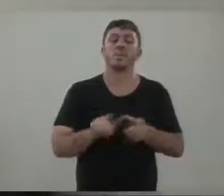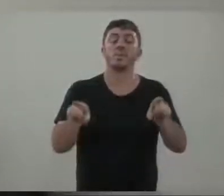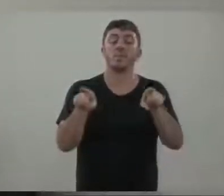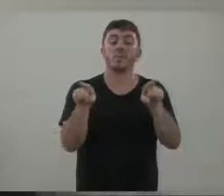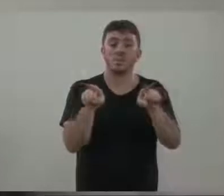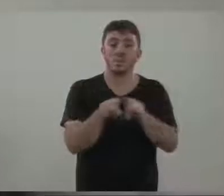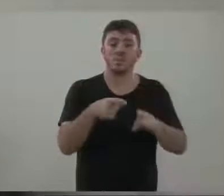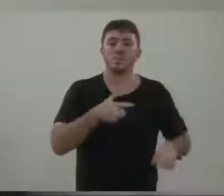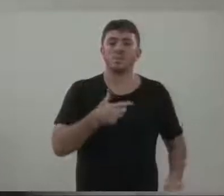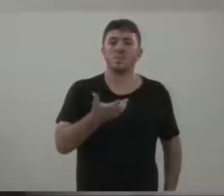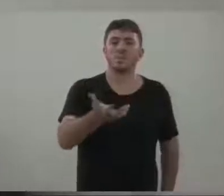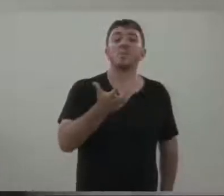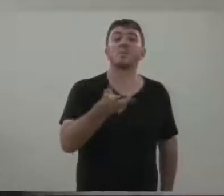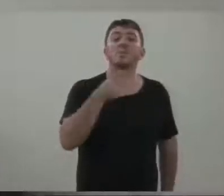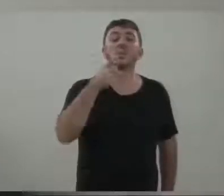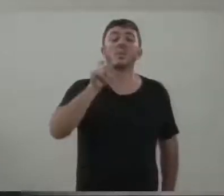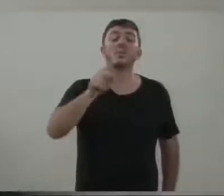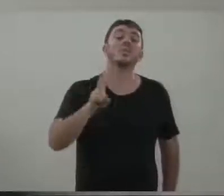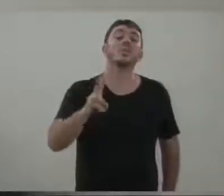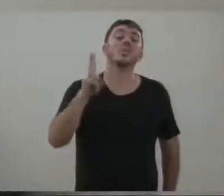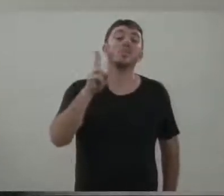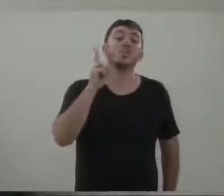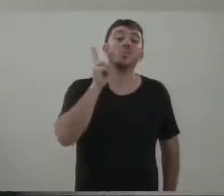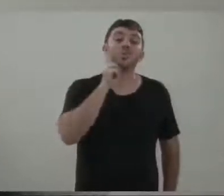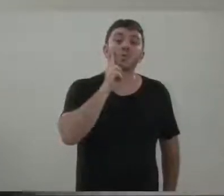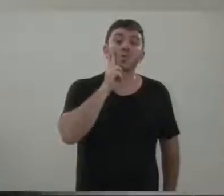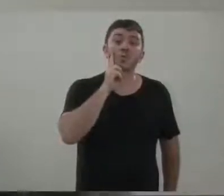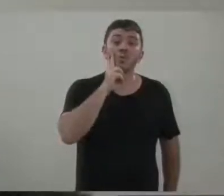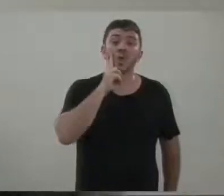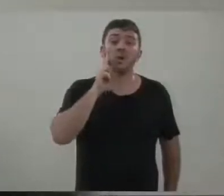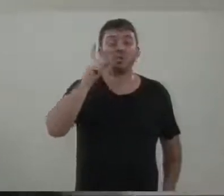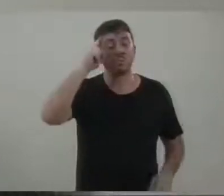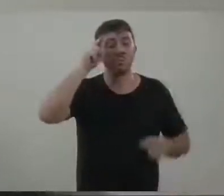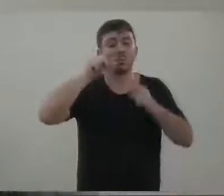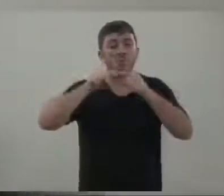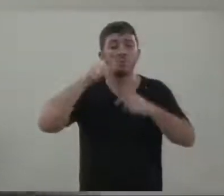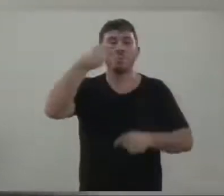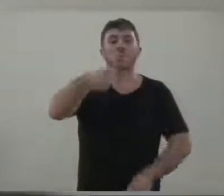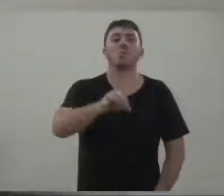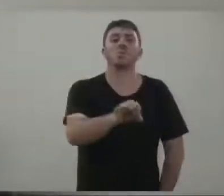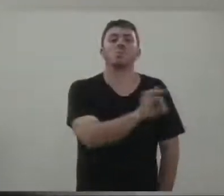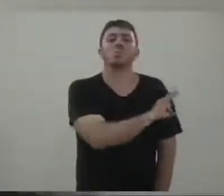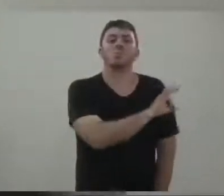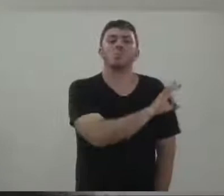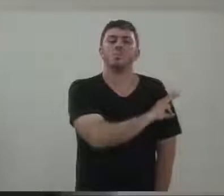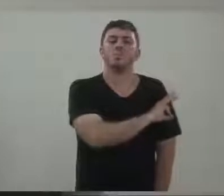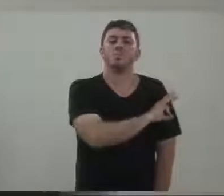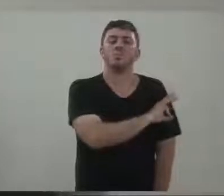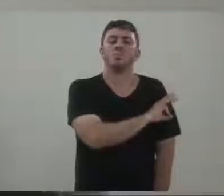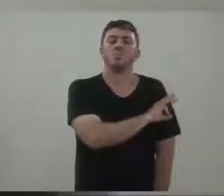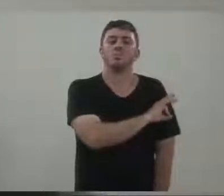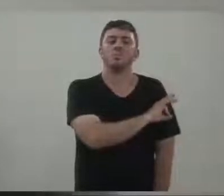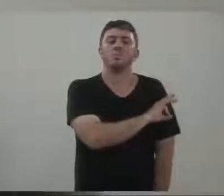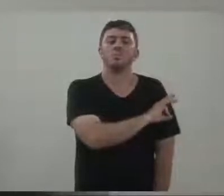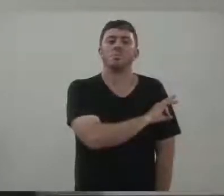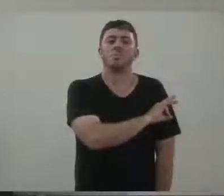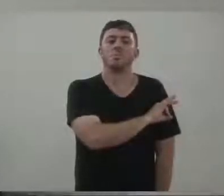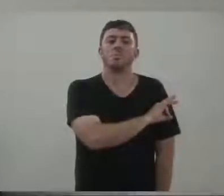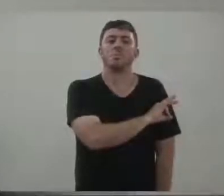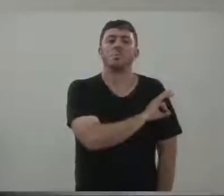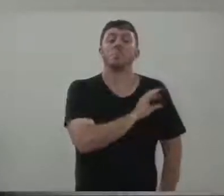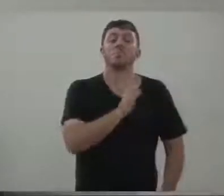que provavelmente o próximo governante, a próxima governante vai receber no ano